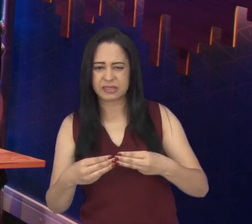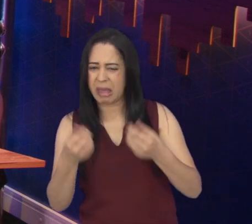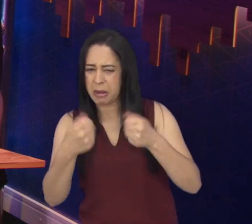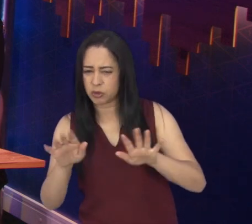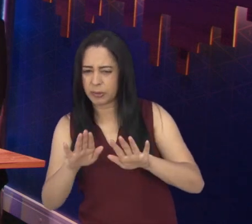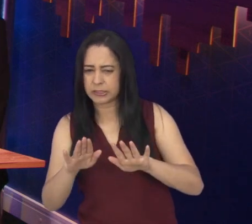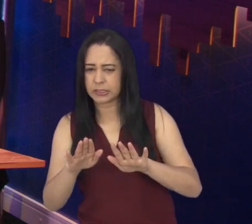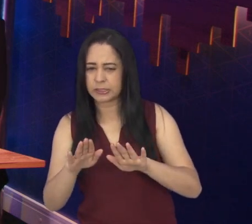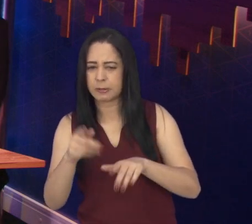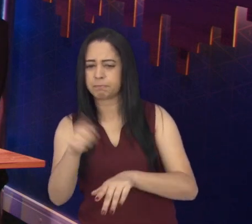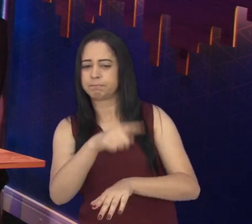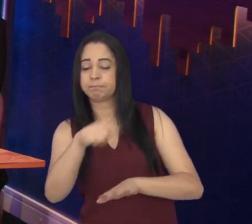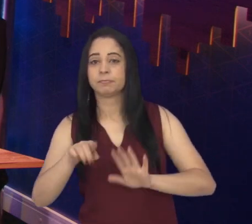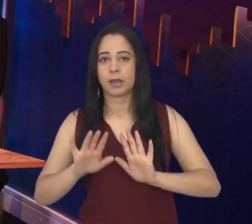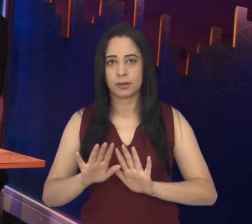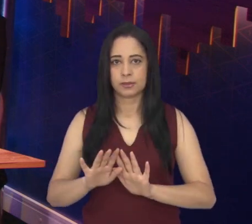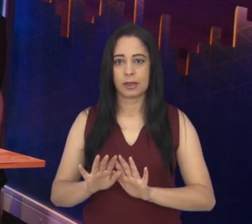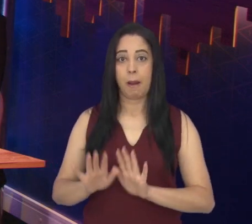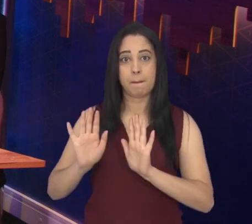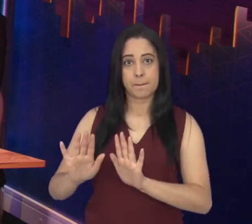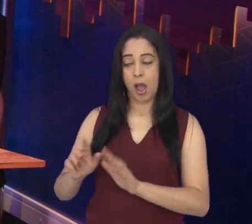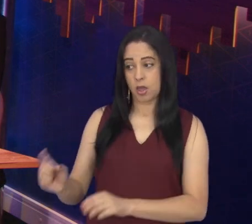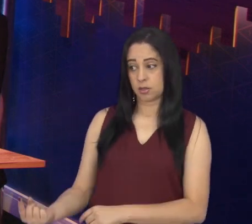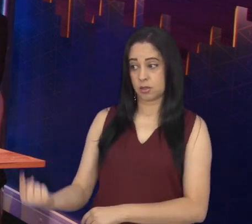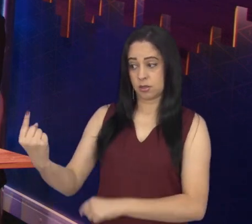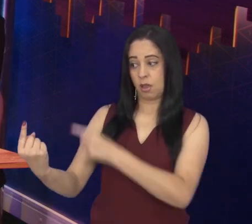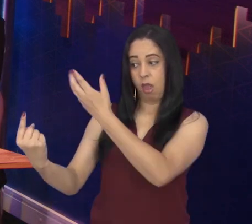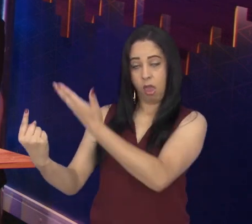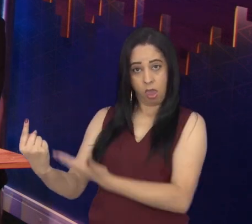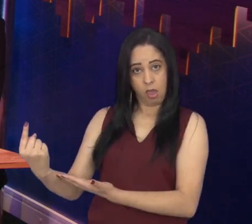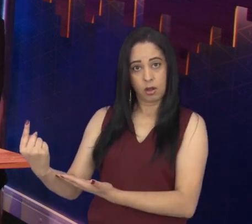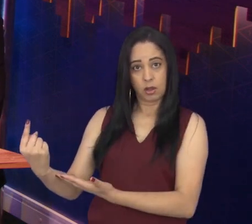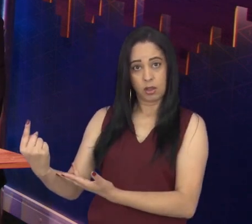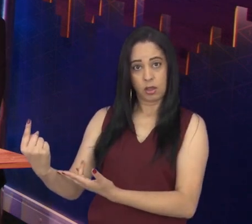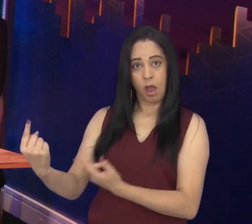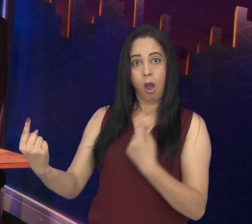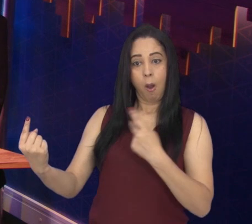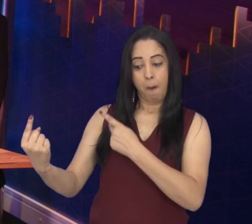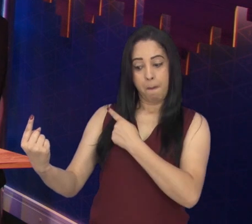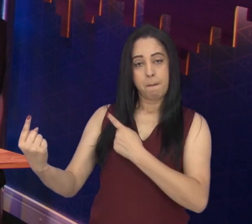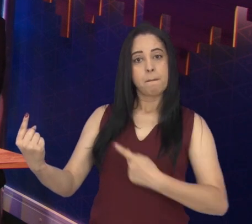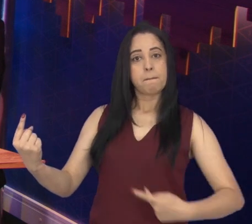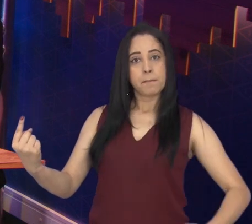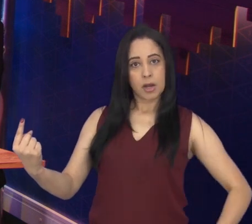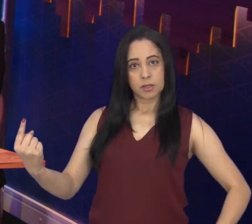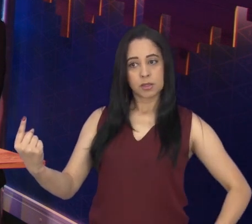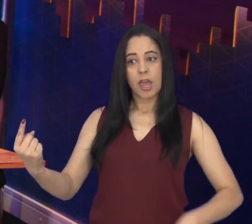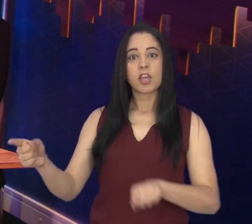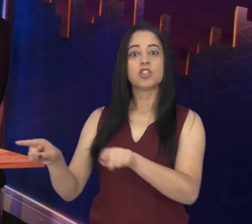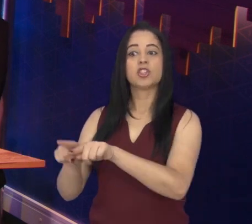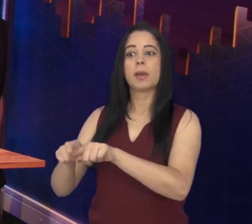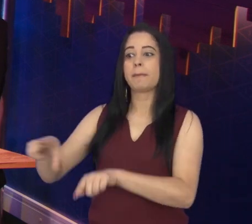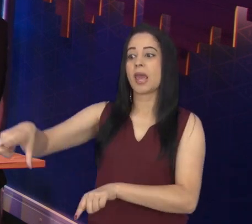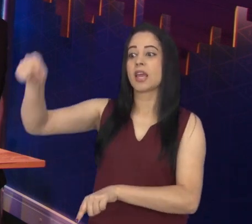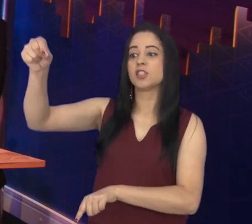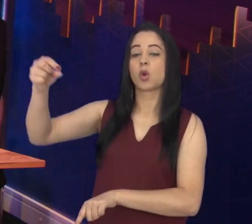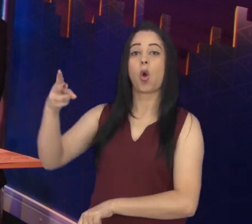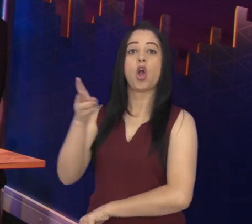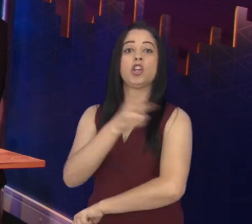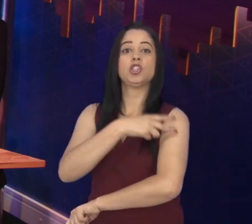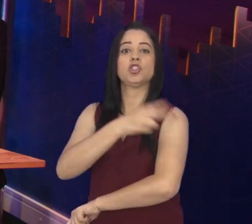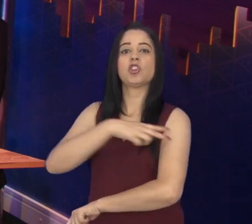de existirem, enfim, ele faz essa administração. Mas ele elenca pessoas, né? Inclusive para o exército.